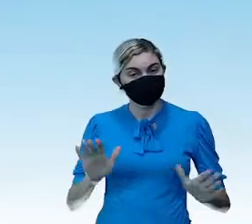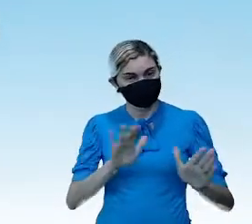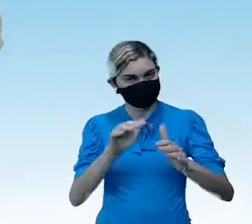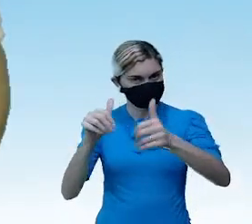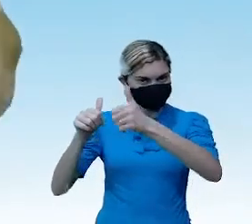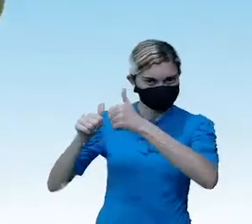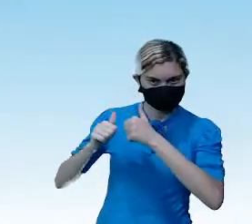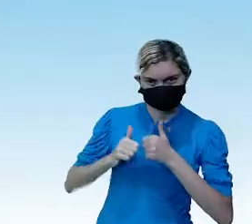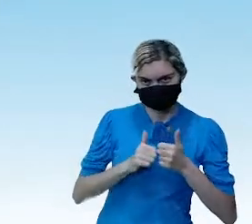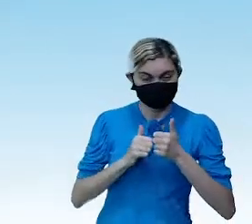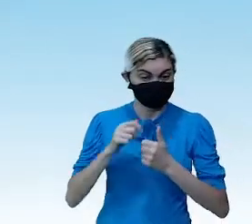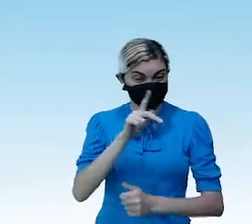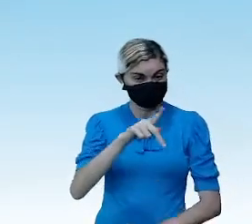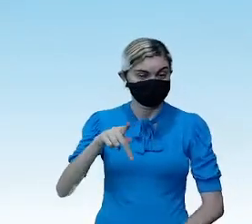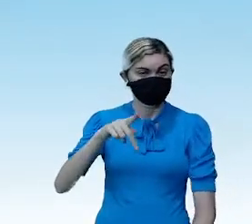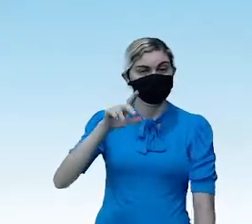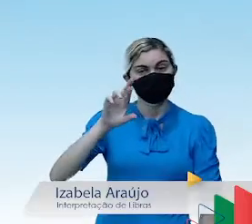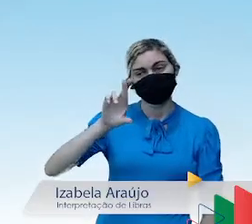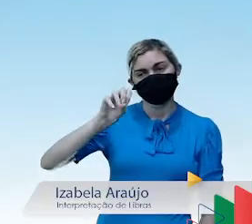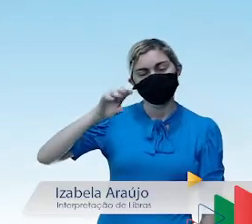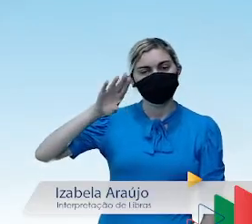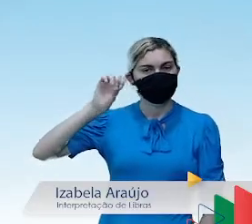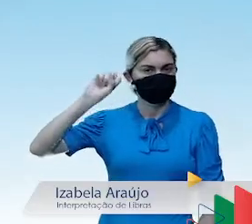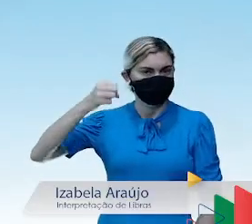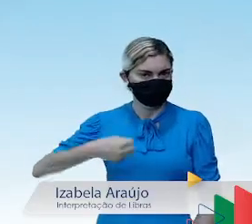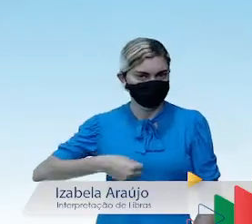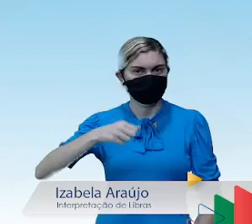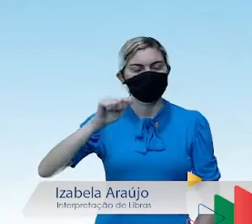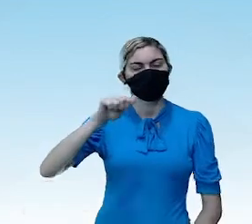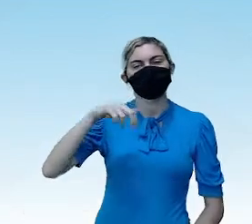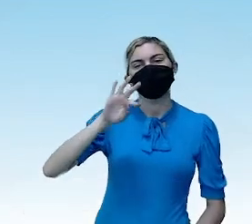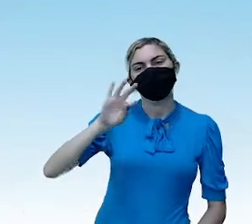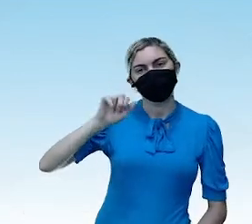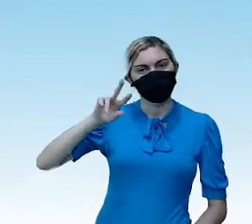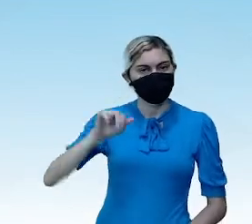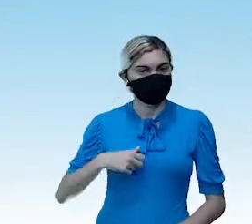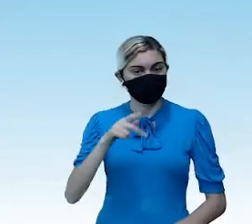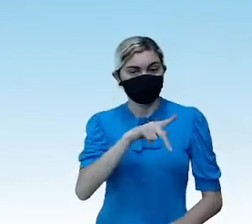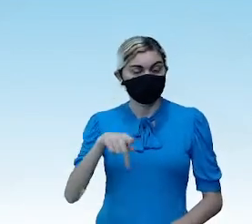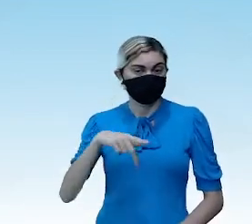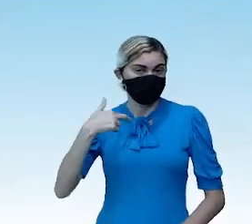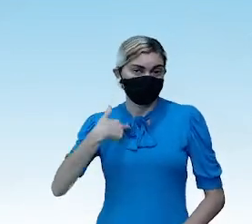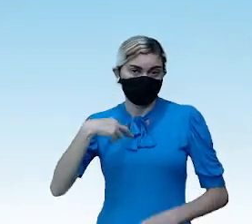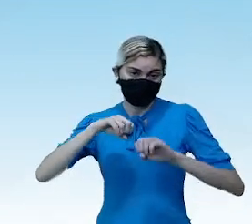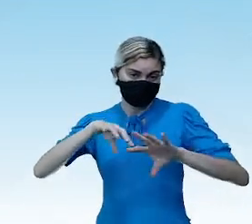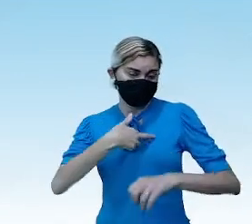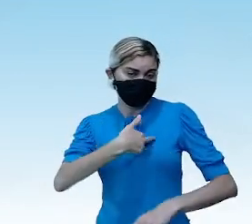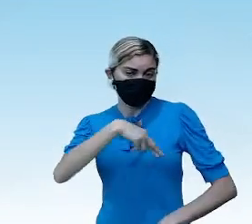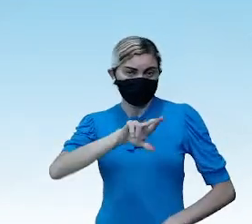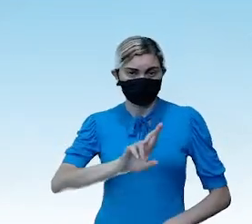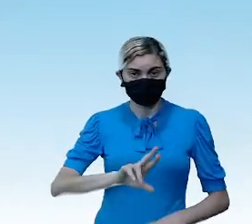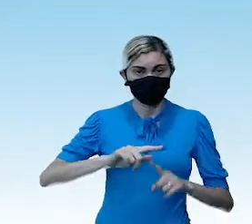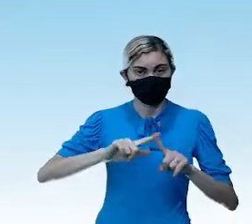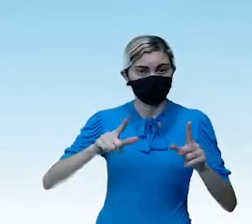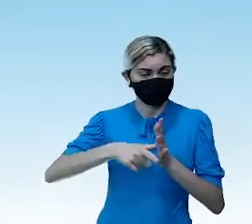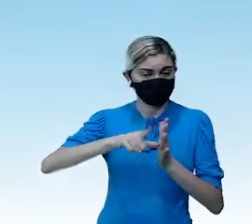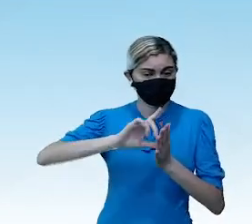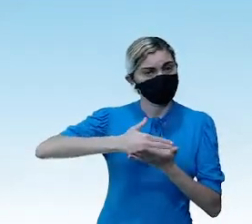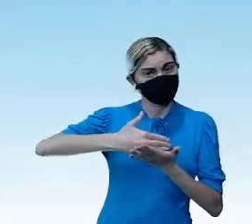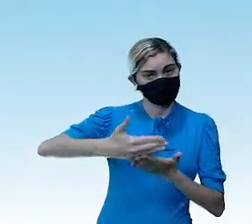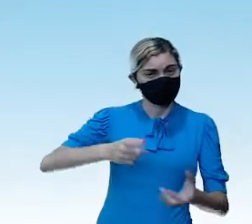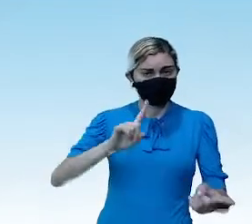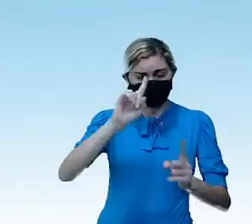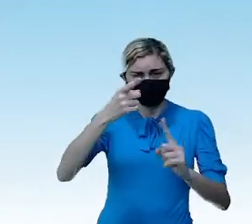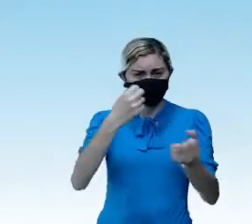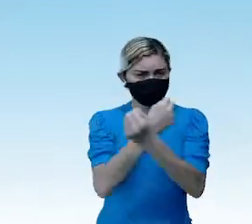Olá, estudantes! Eu sou o professor Robson Anselmo Tavares, professor de ensino religioso. Mas antes de começar, mando um